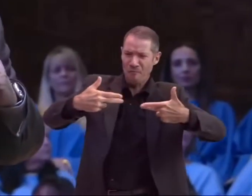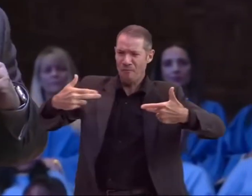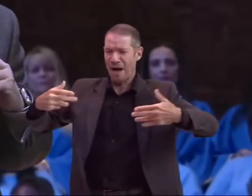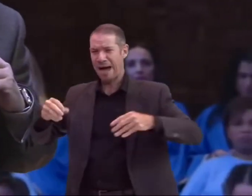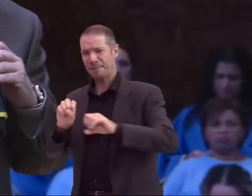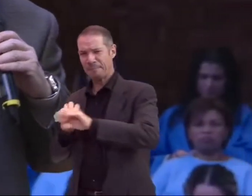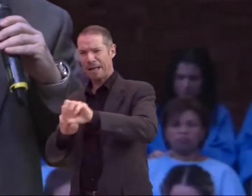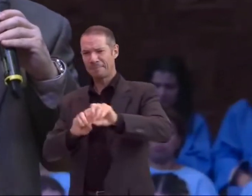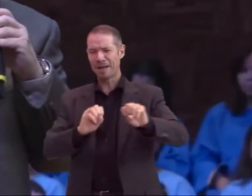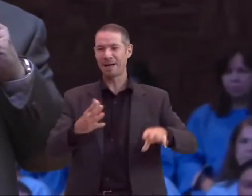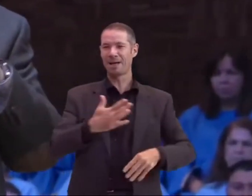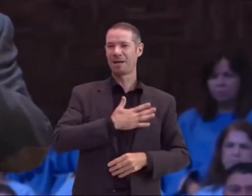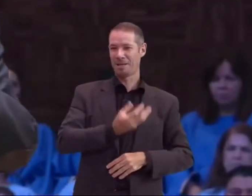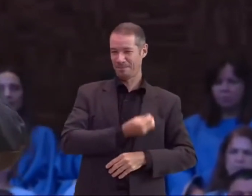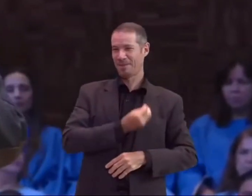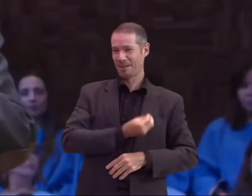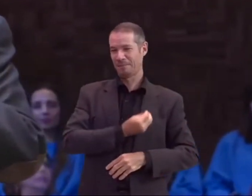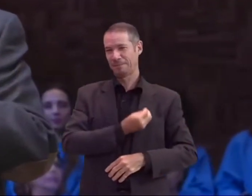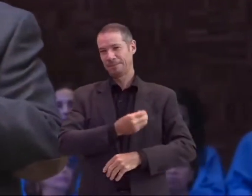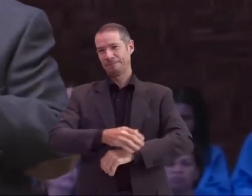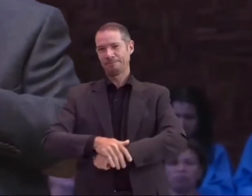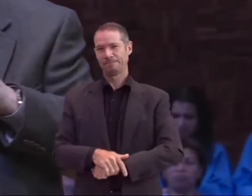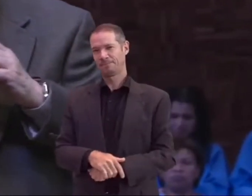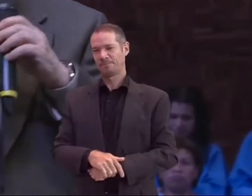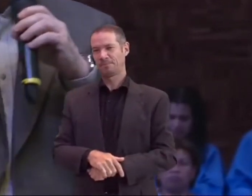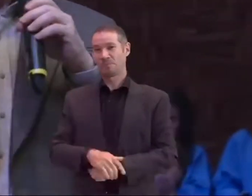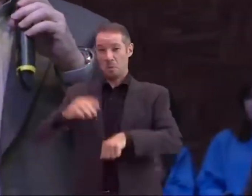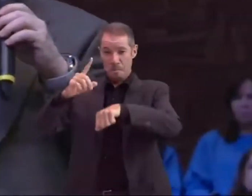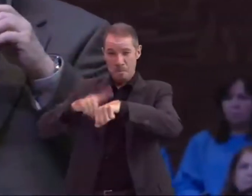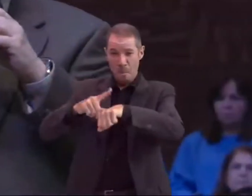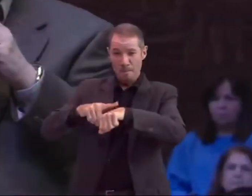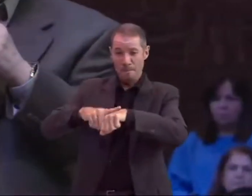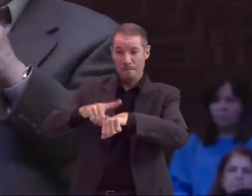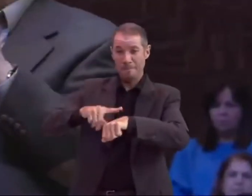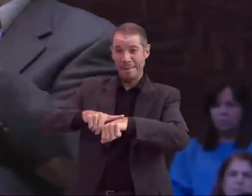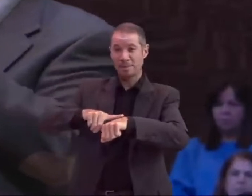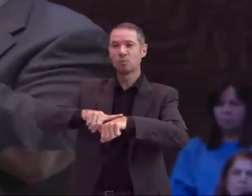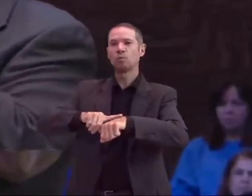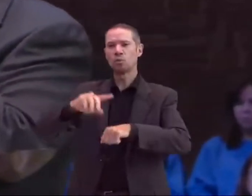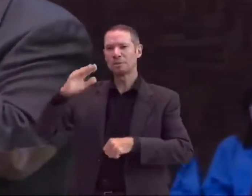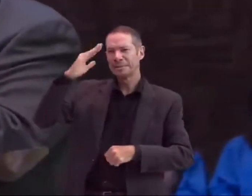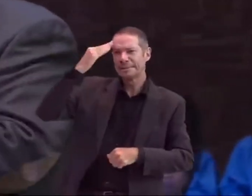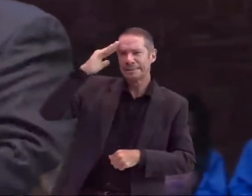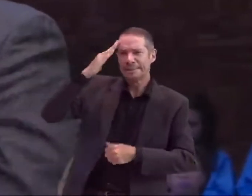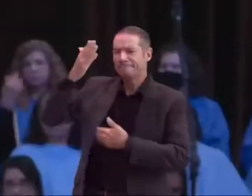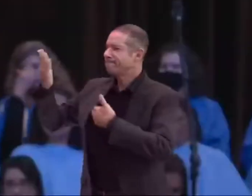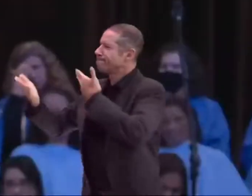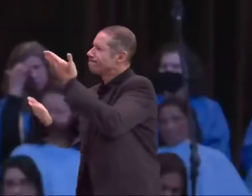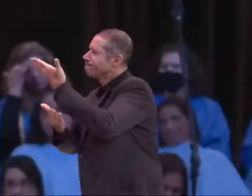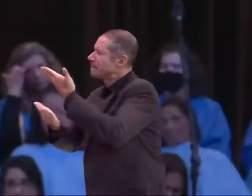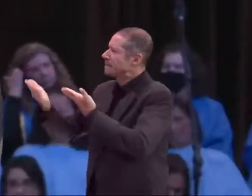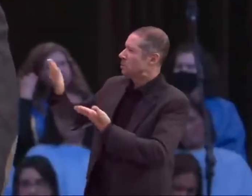para vocês que na minha vida, o momento de virada, de entender o relacionamento com